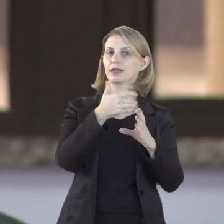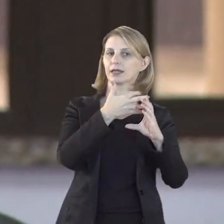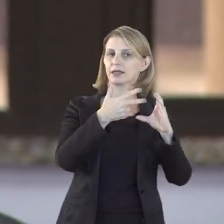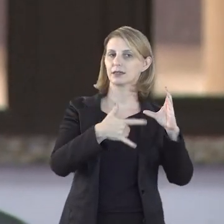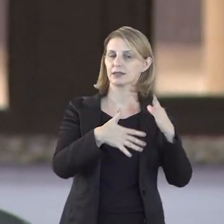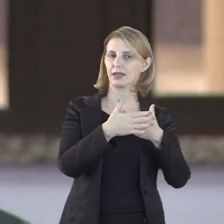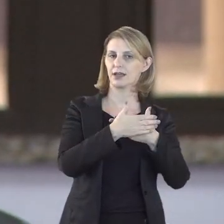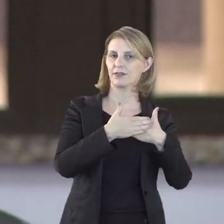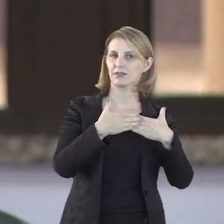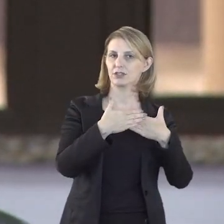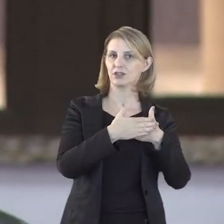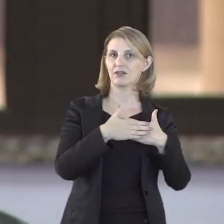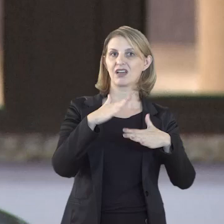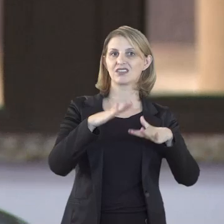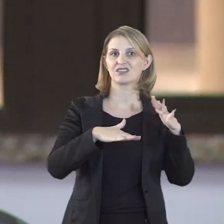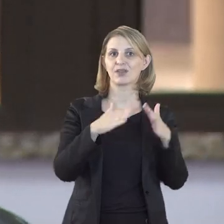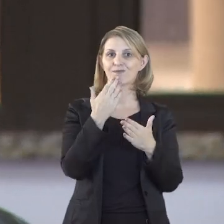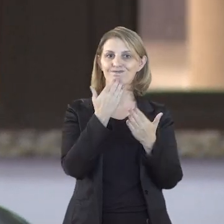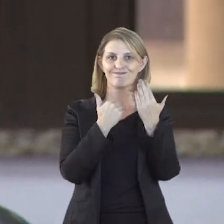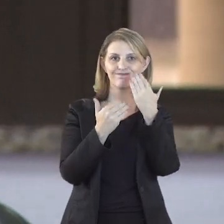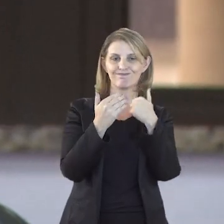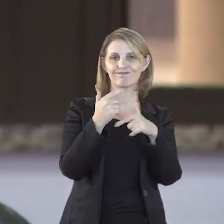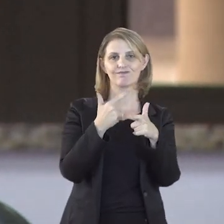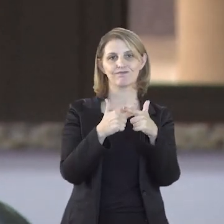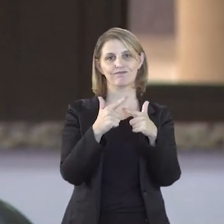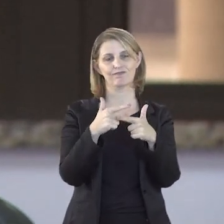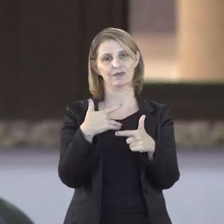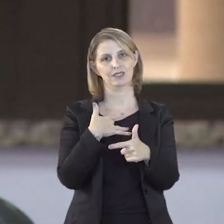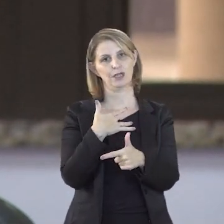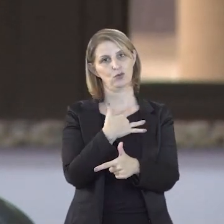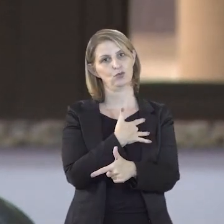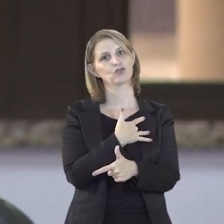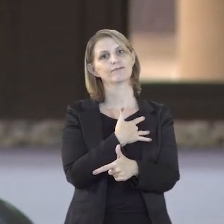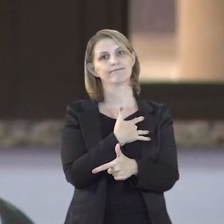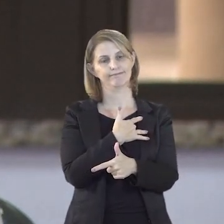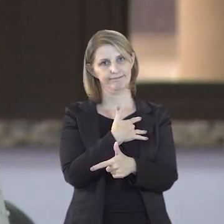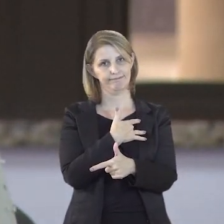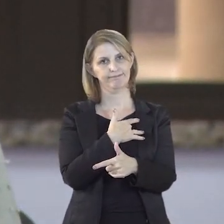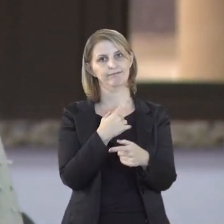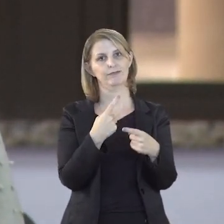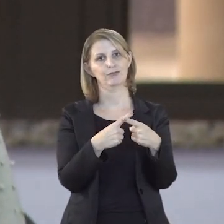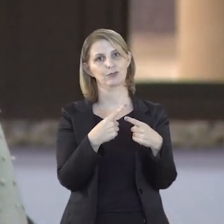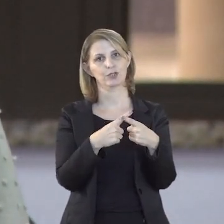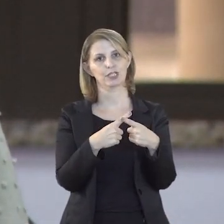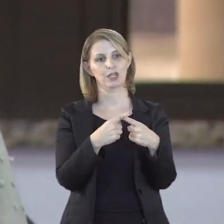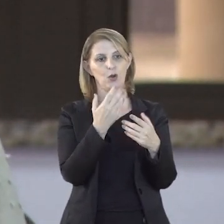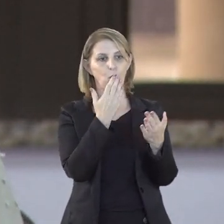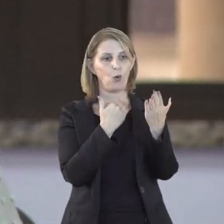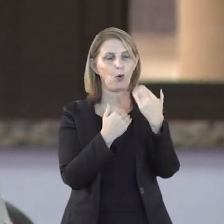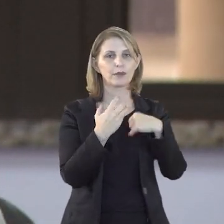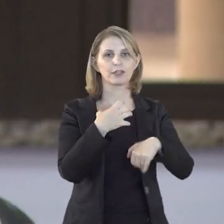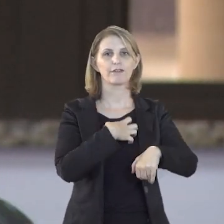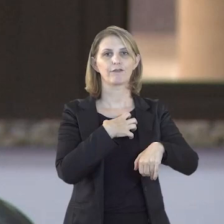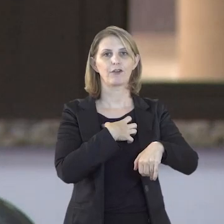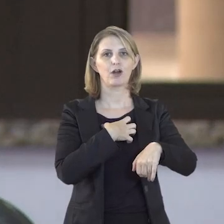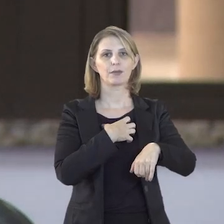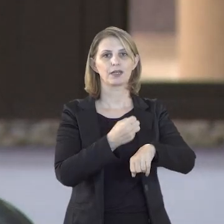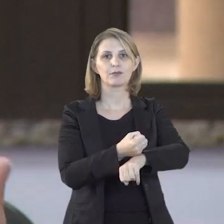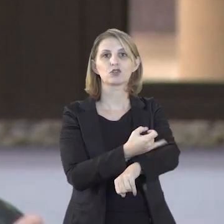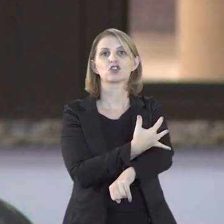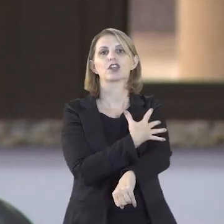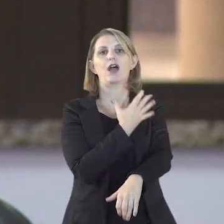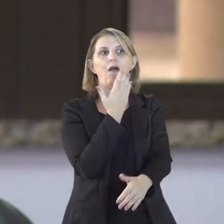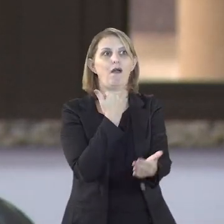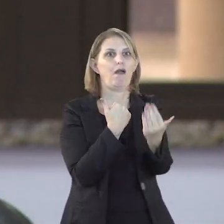outro aspecto aí da afetividade. Muitas vezes a gente pode gerar problemas de saúde para nós, porque a gente trata o alimento